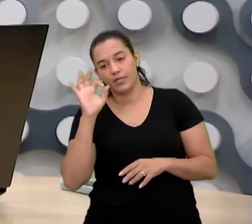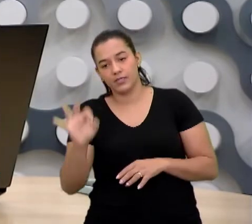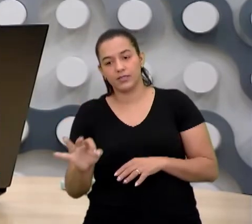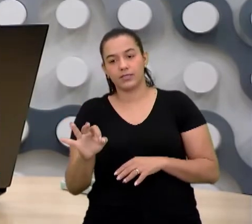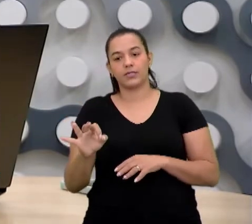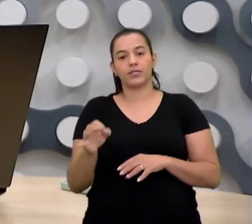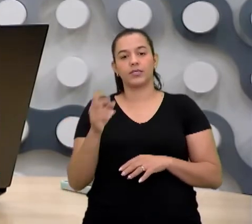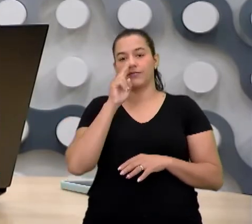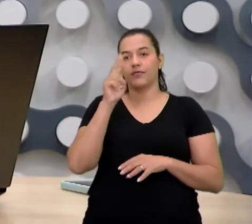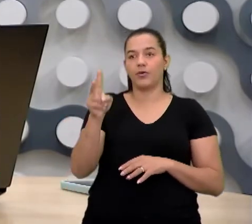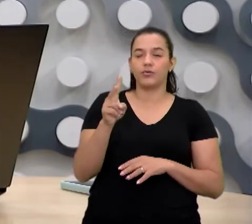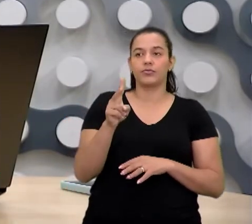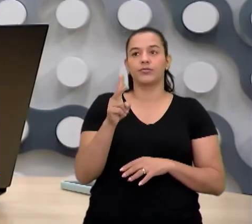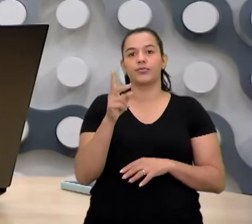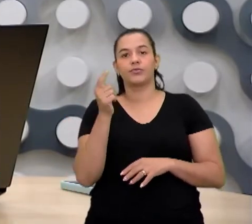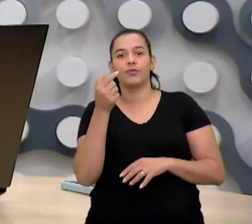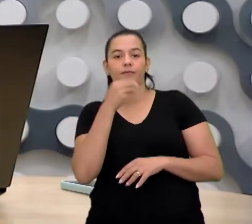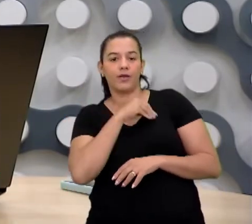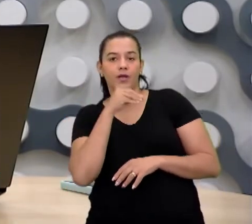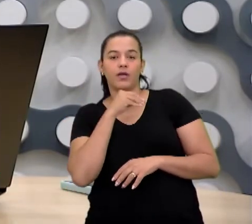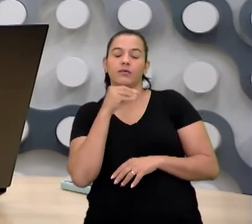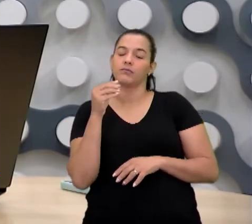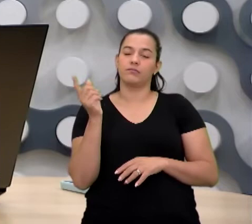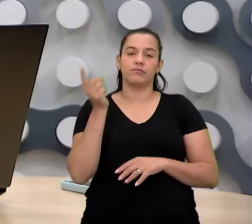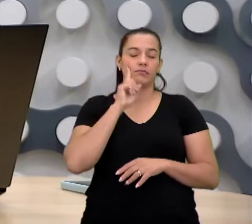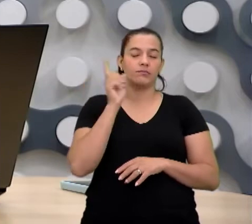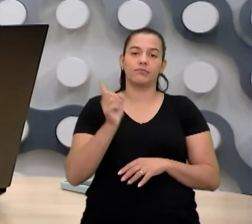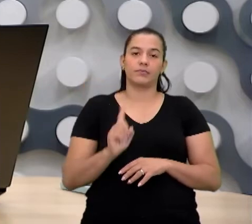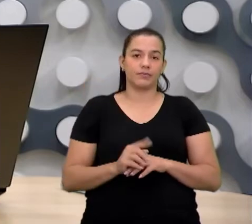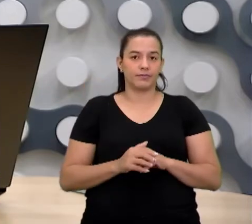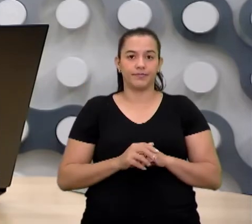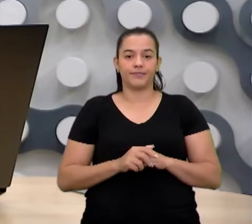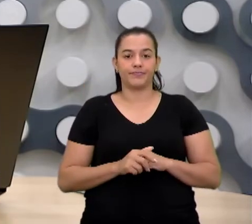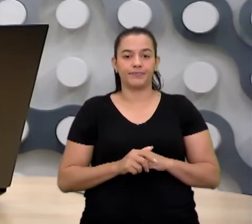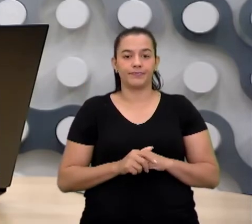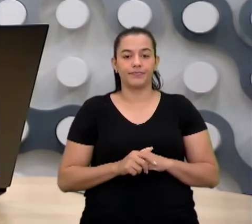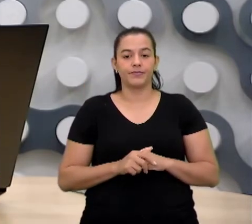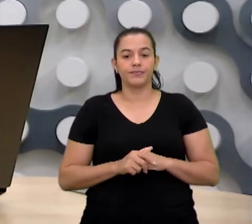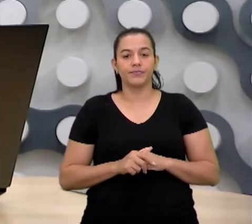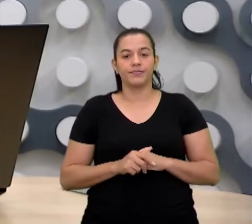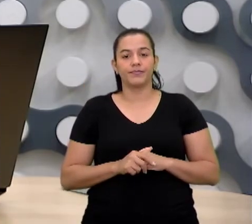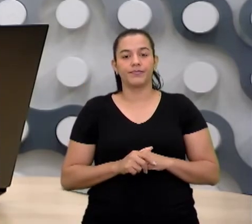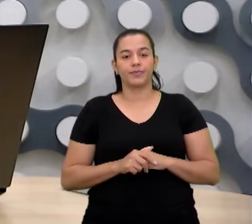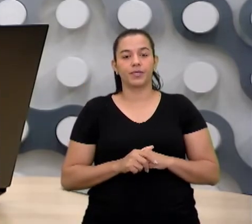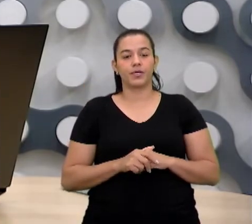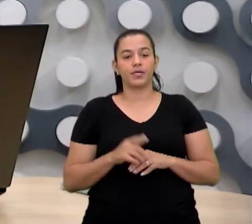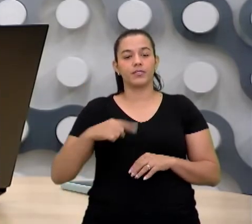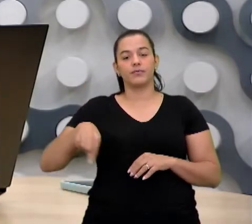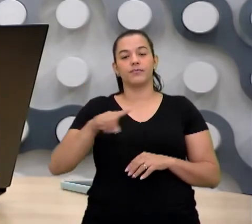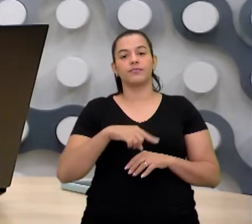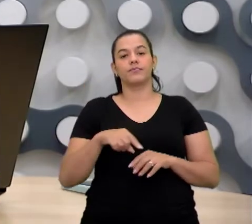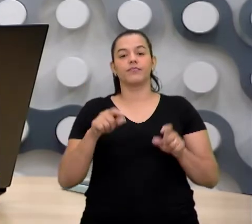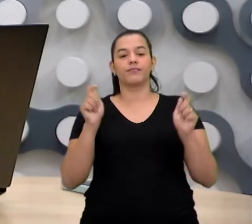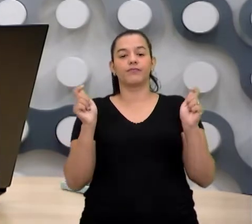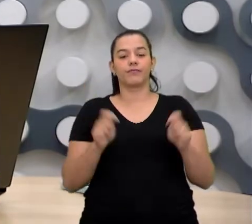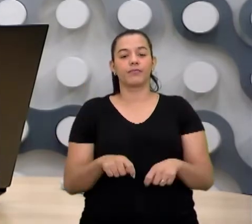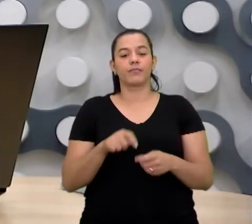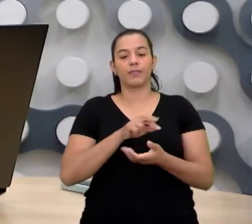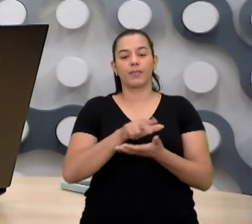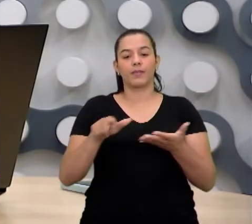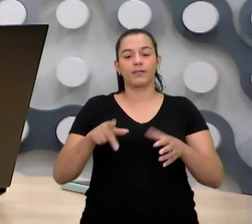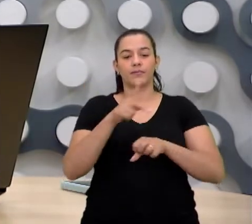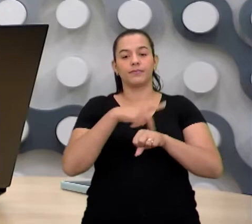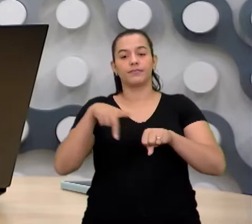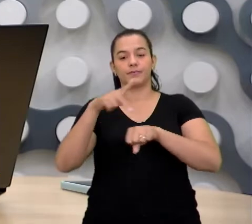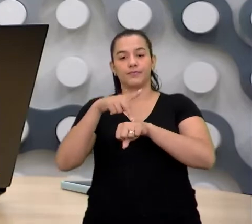tanta intensidade ou de tanta magnitude, né? Mas, né, tem que sempre se preparar. Para essas regiões, né, para esses países